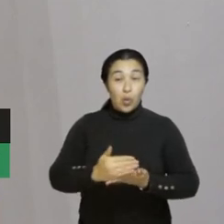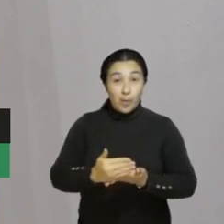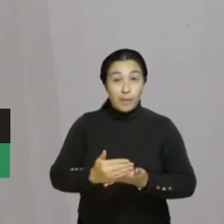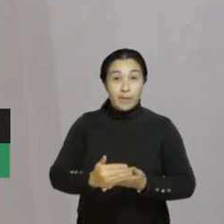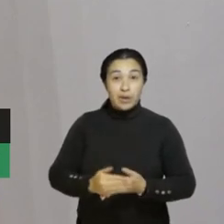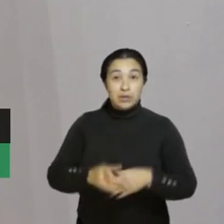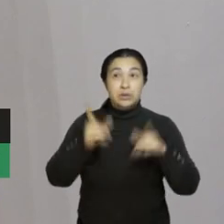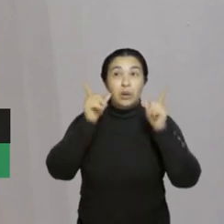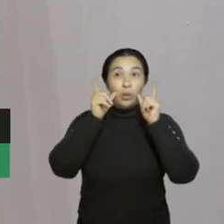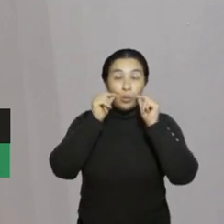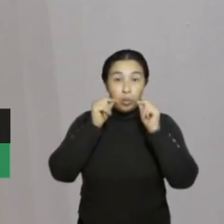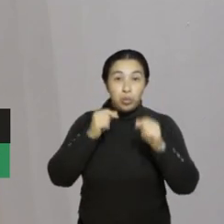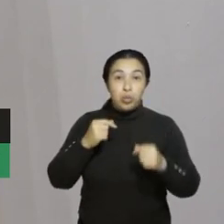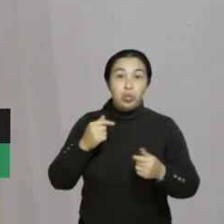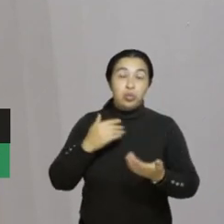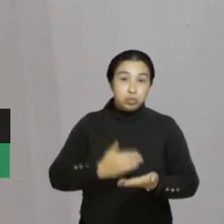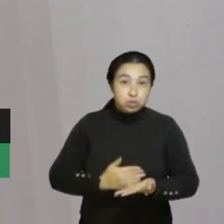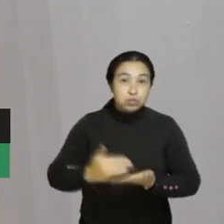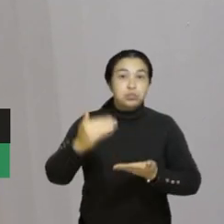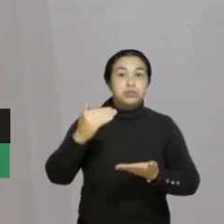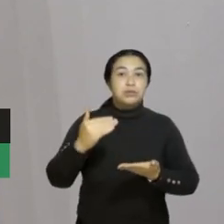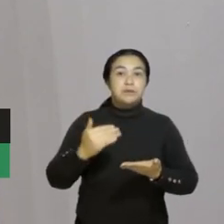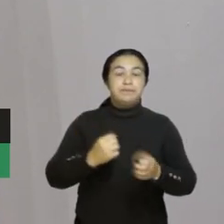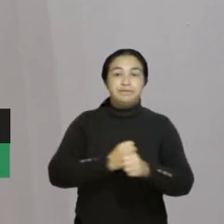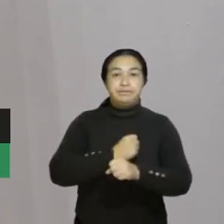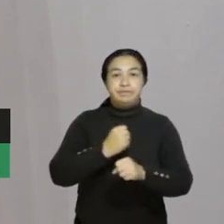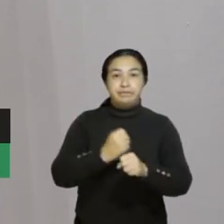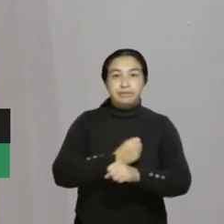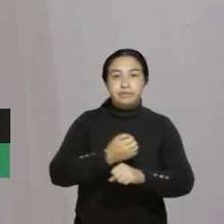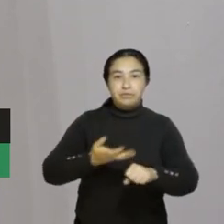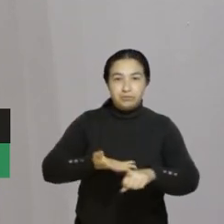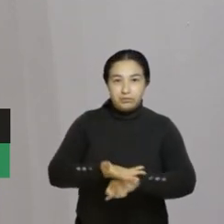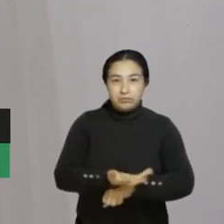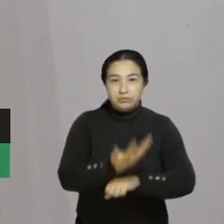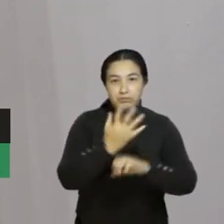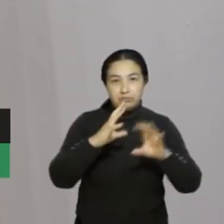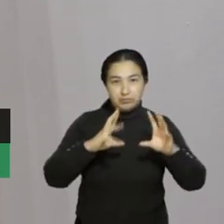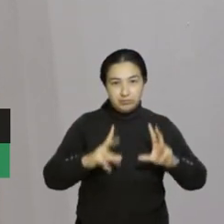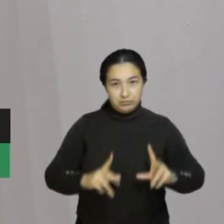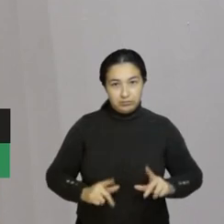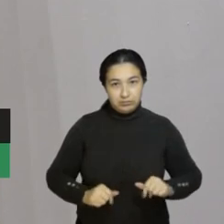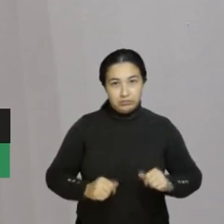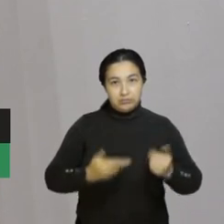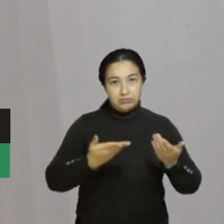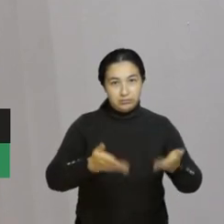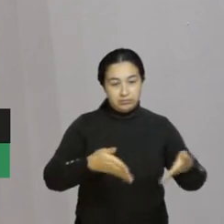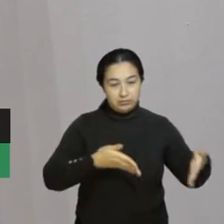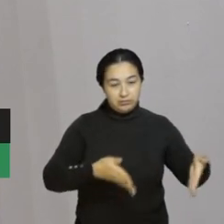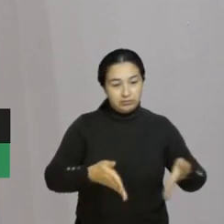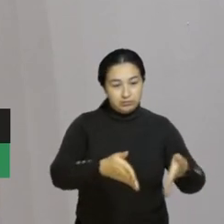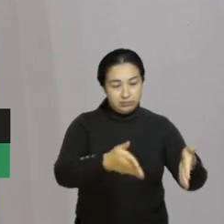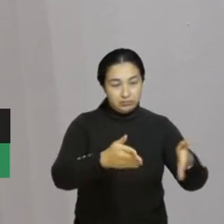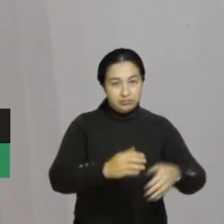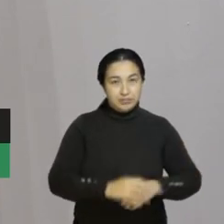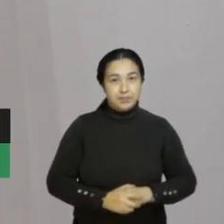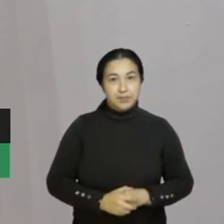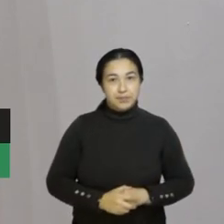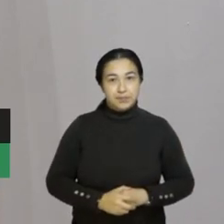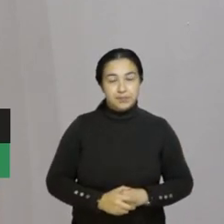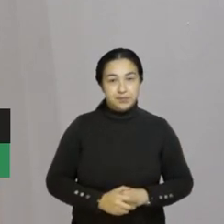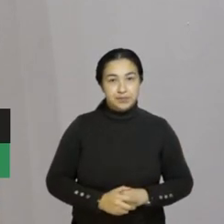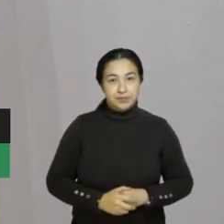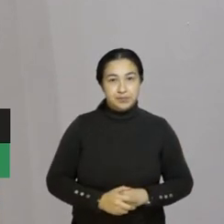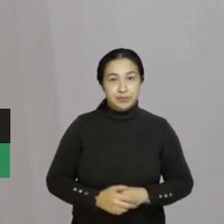Finalmente, começa a obra de dragagem do rio Itajaiaçu e seus afluentes. E uma palavra dita